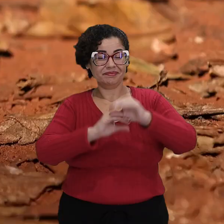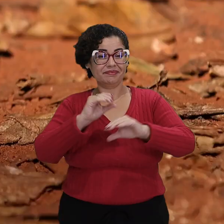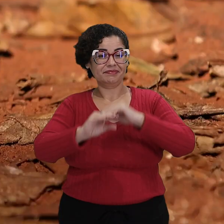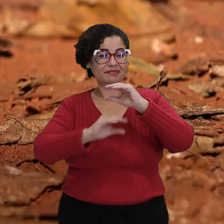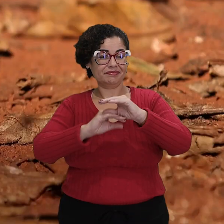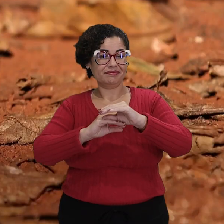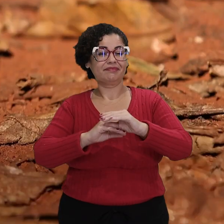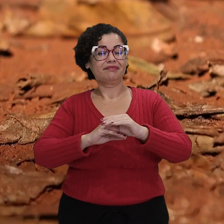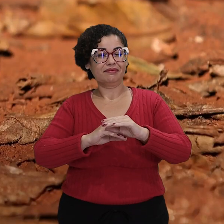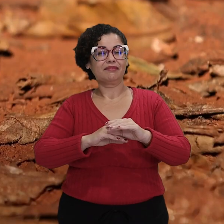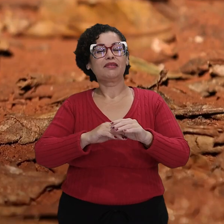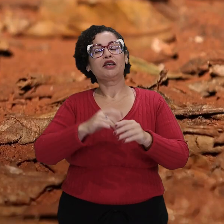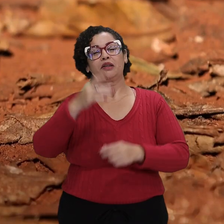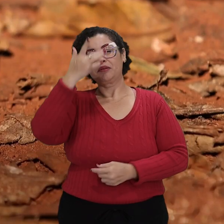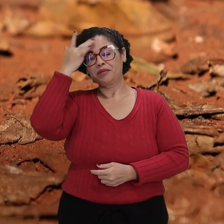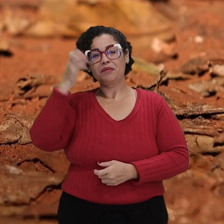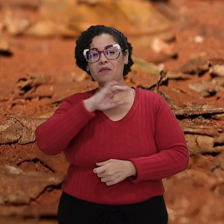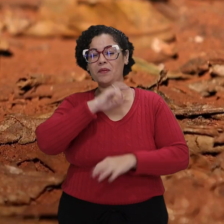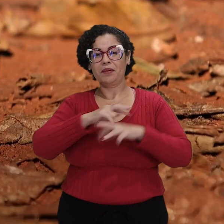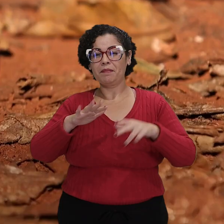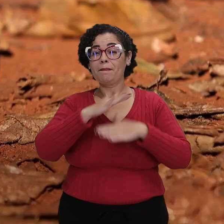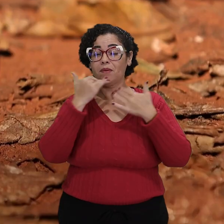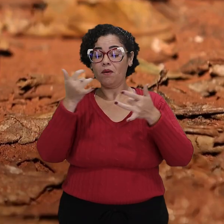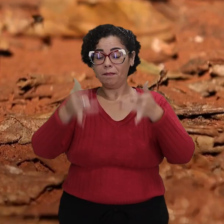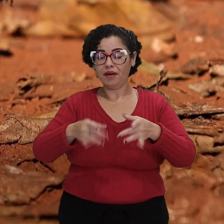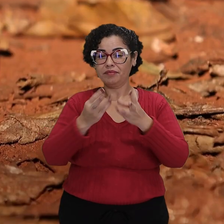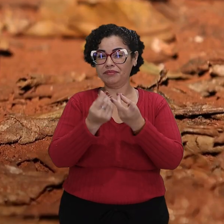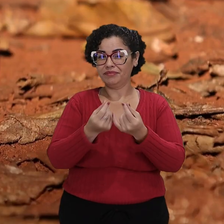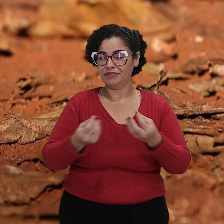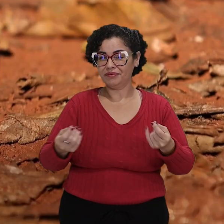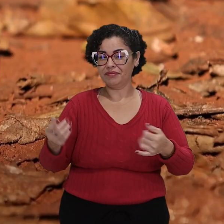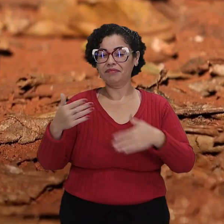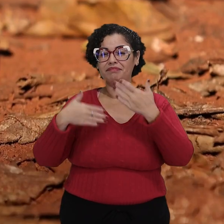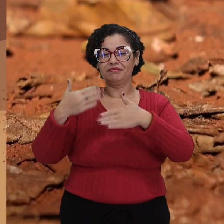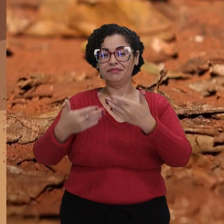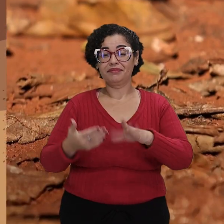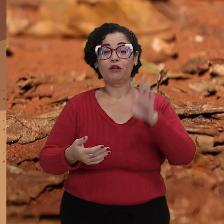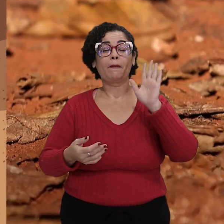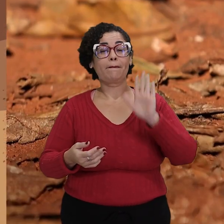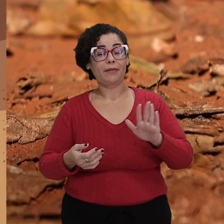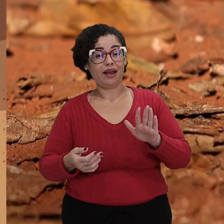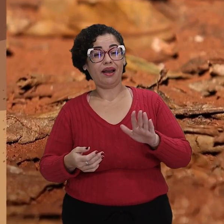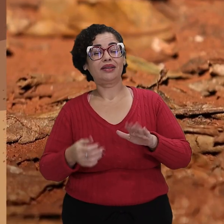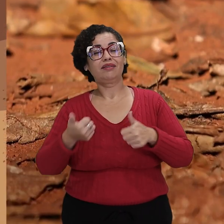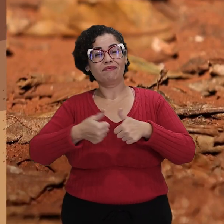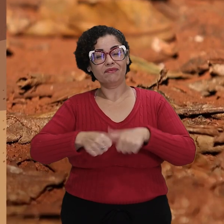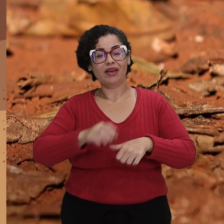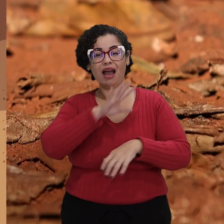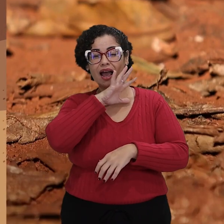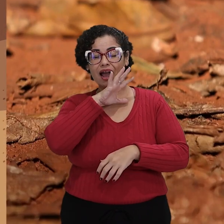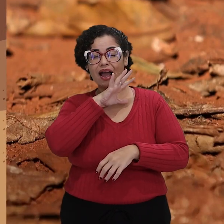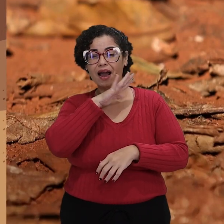Quando um organismo morre, ele tende a se decompor ao longo do tempo, certo? Porém, quando ele é